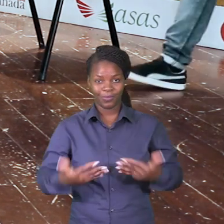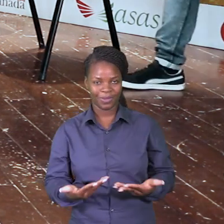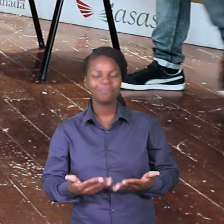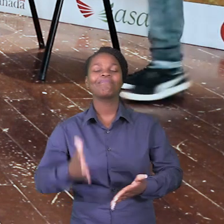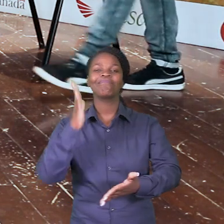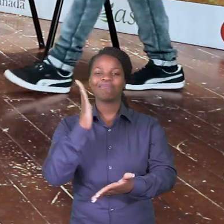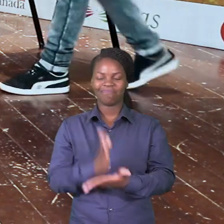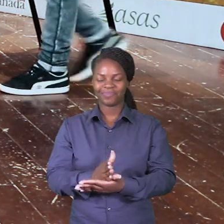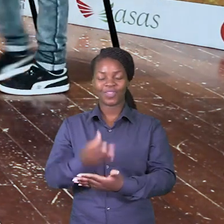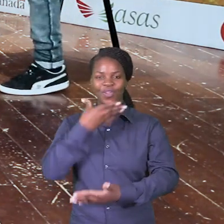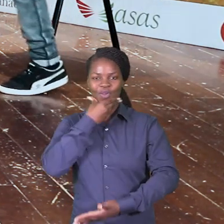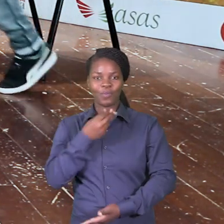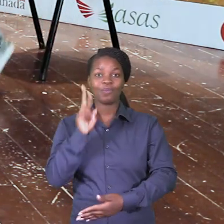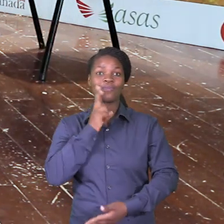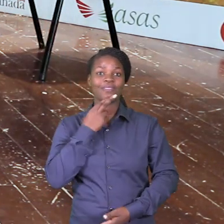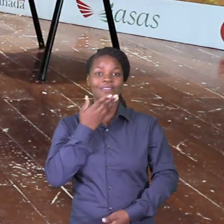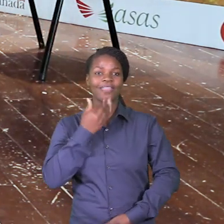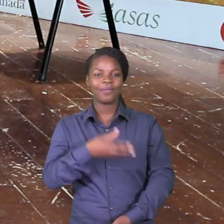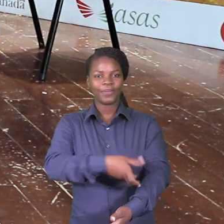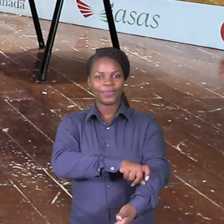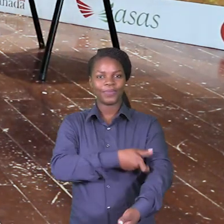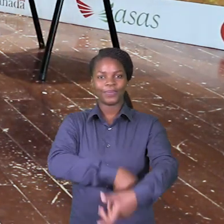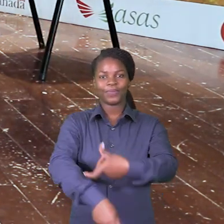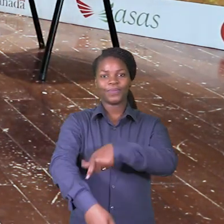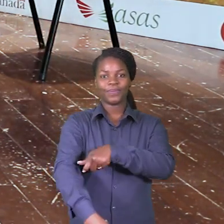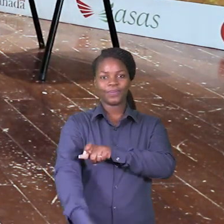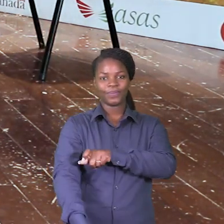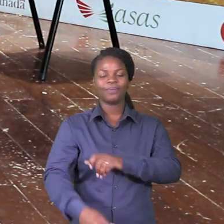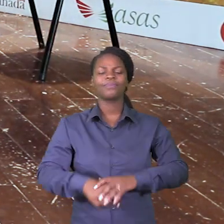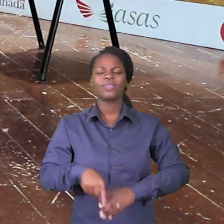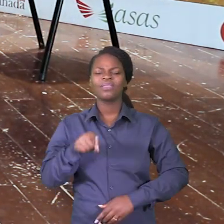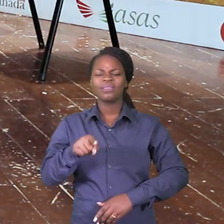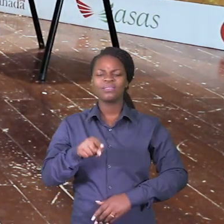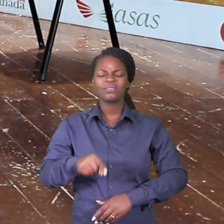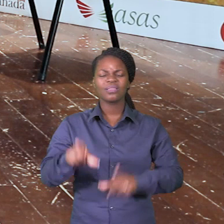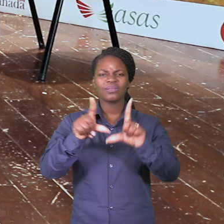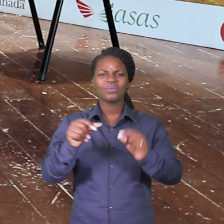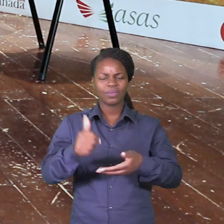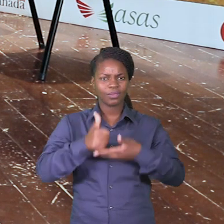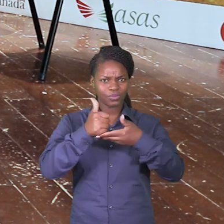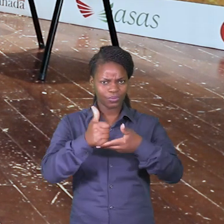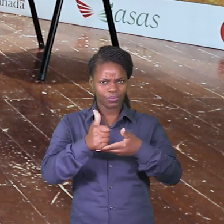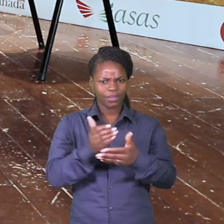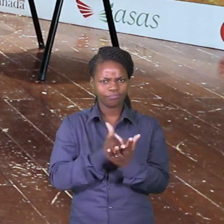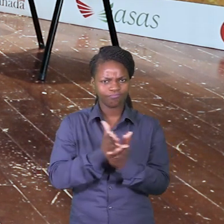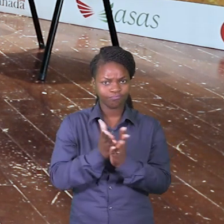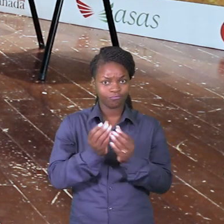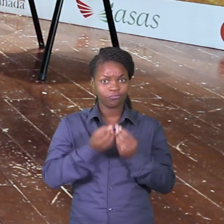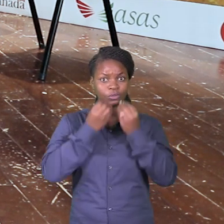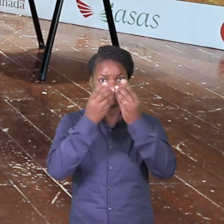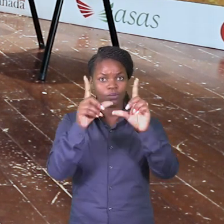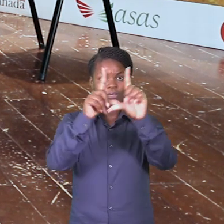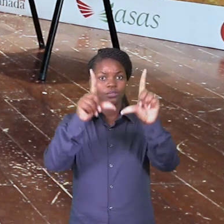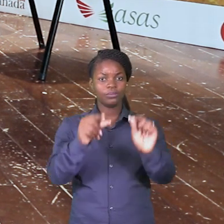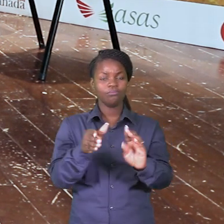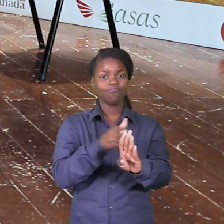isso finina será que Este mecanismo funciona será que ela ajuda os alunos a denunciar e a ter segmento dos casos